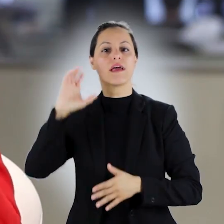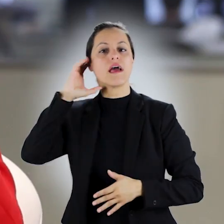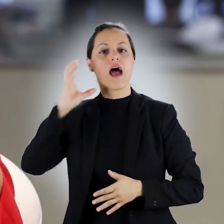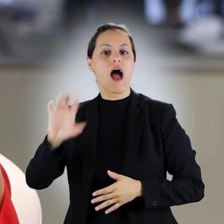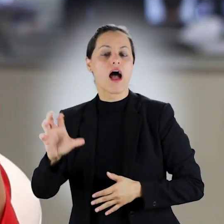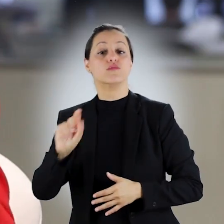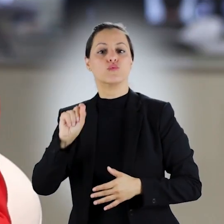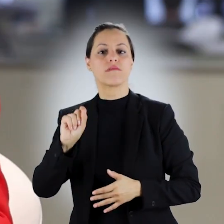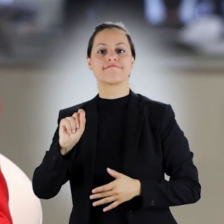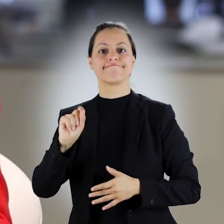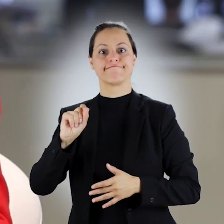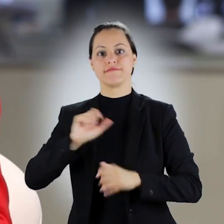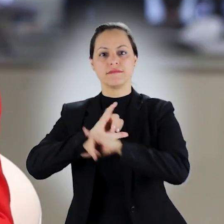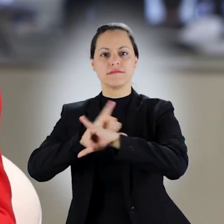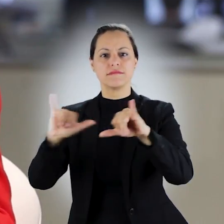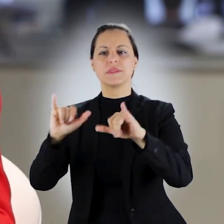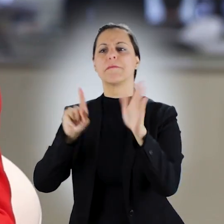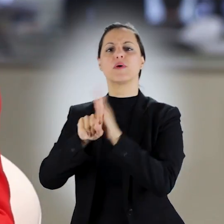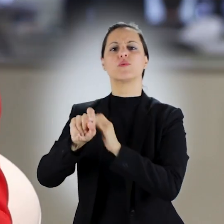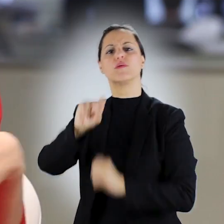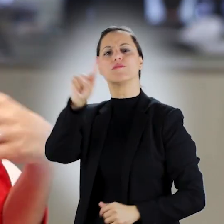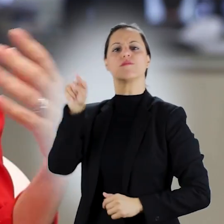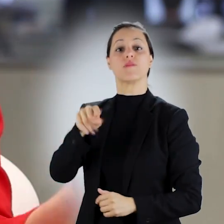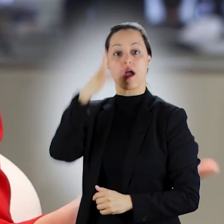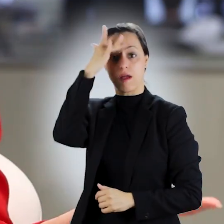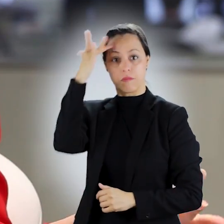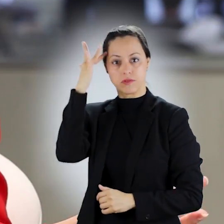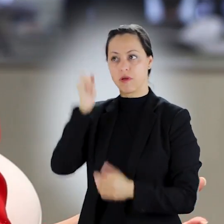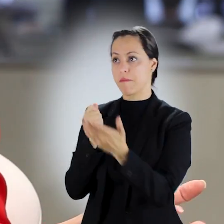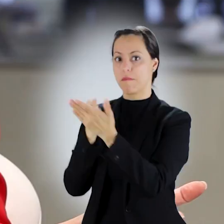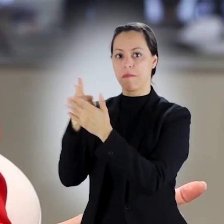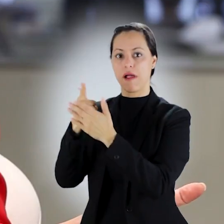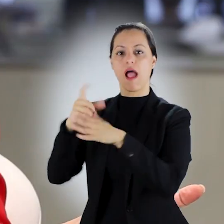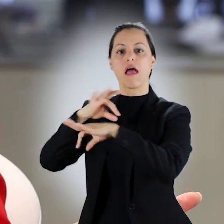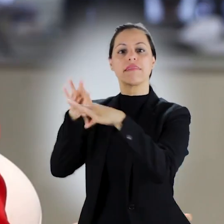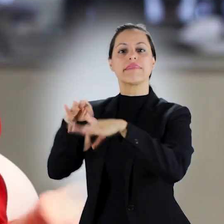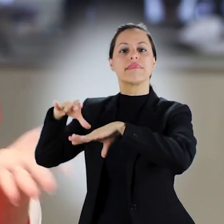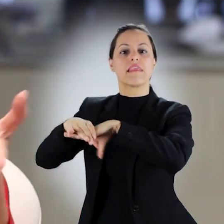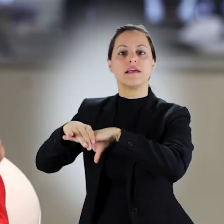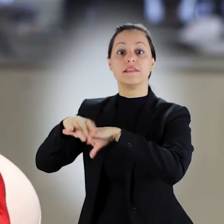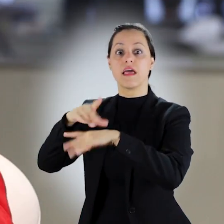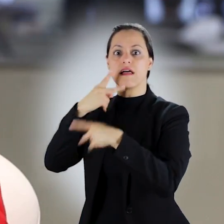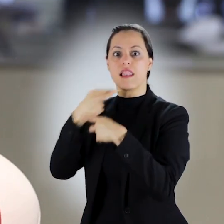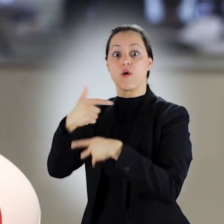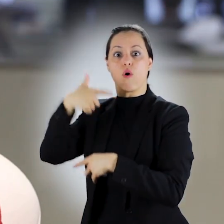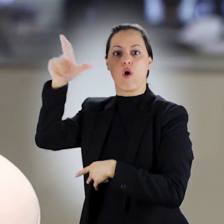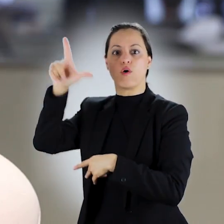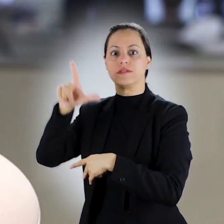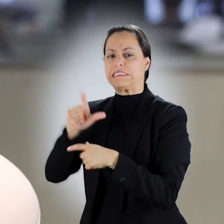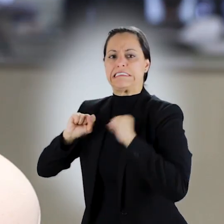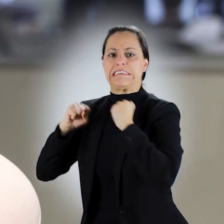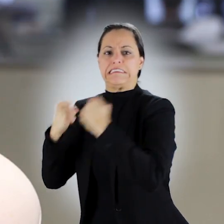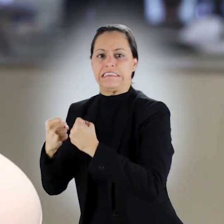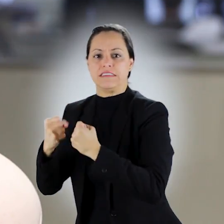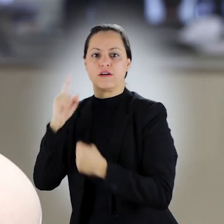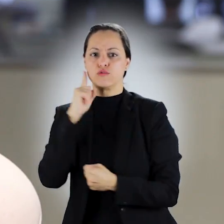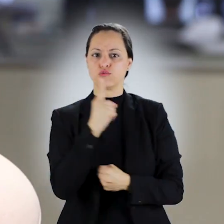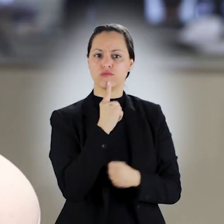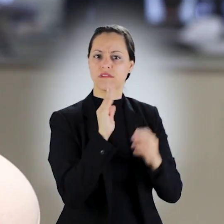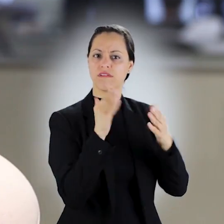que a gente até inclusive pergunta por que, que as pessoas se esforçam tanto para comprar um tênis em outra língua e para falar com um deficiente auditivo?